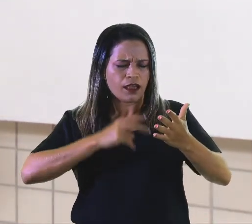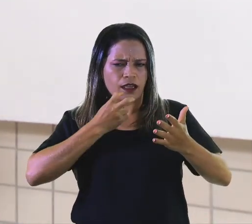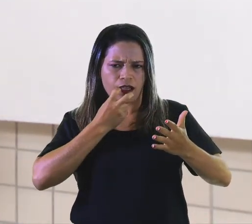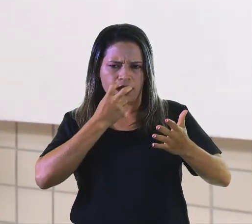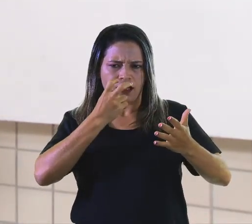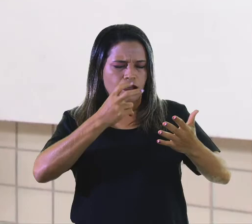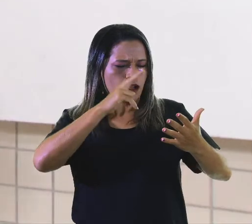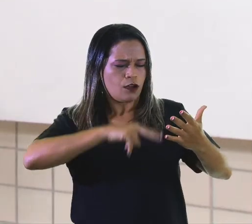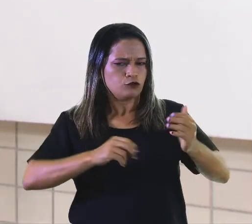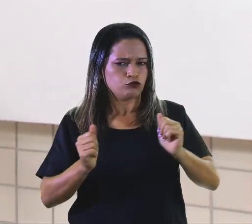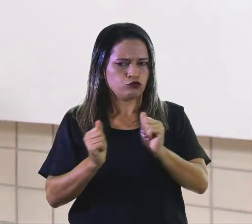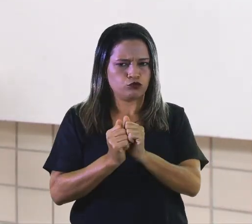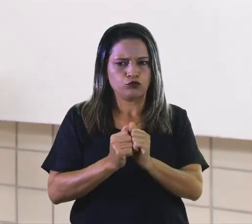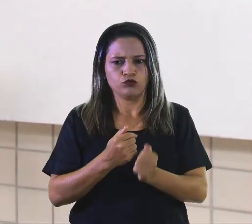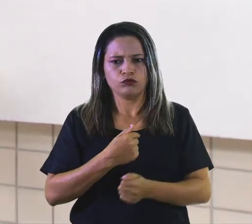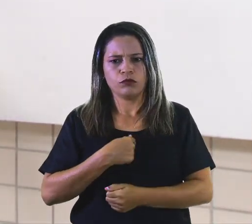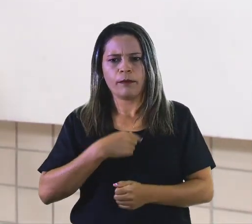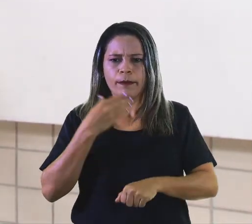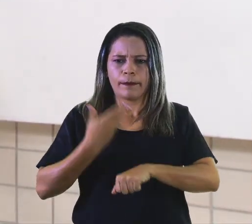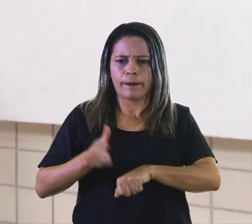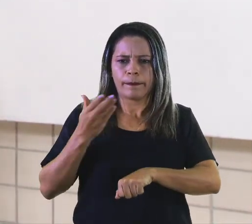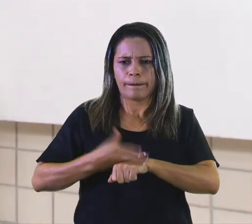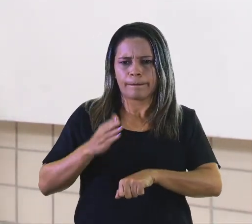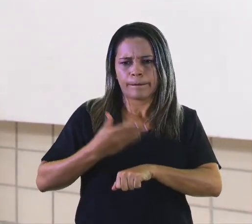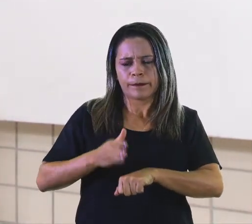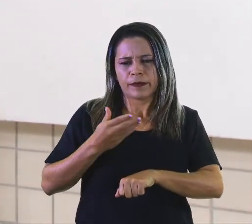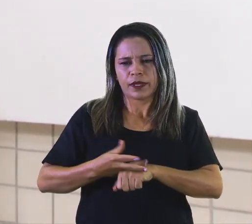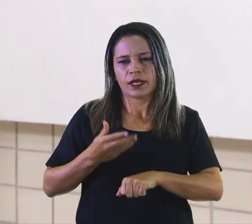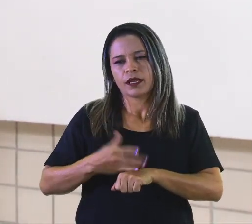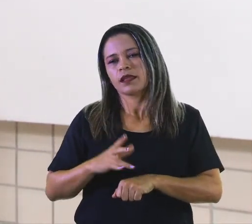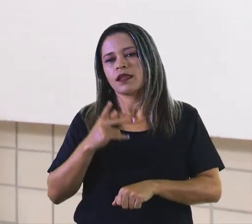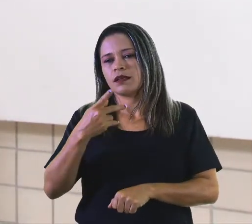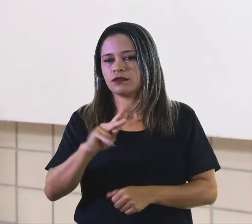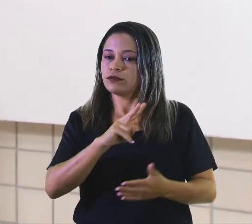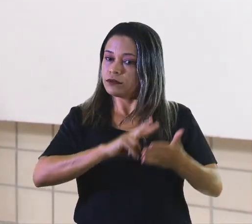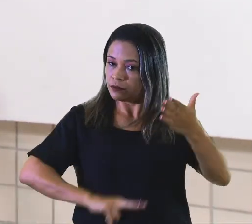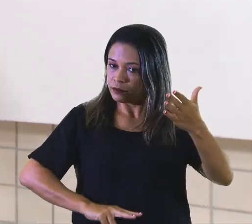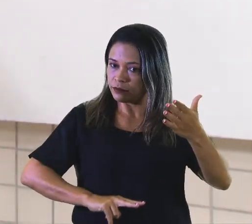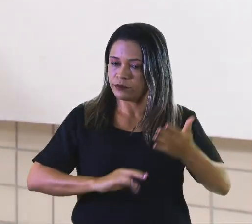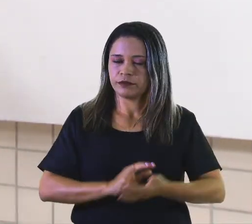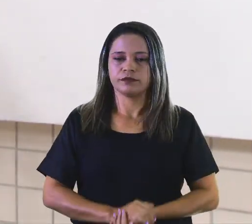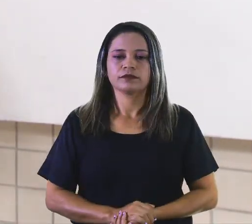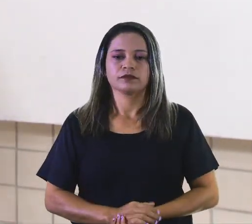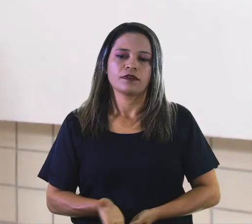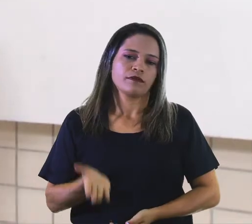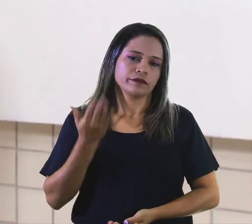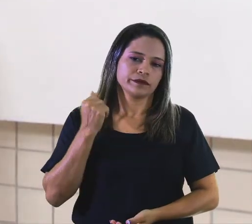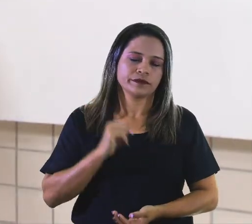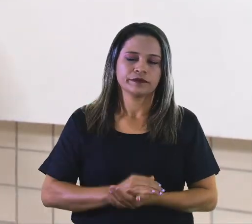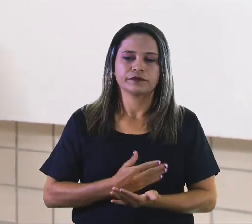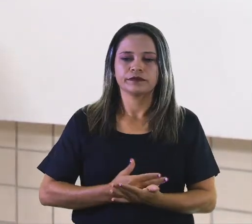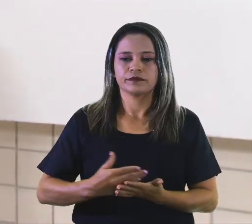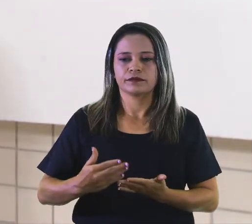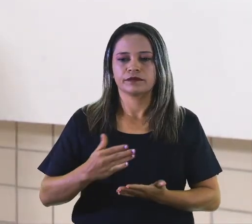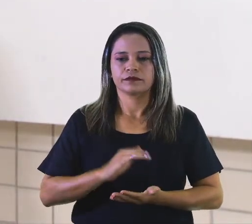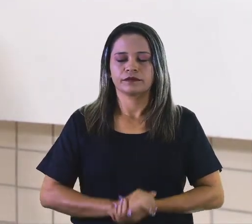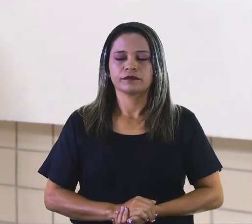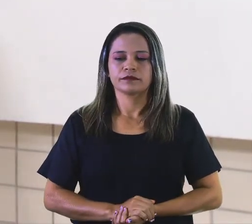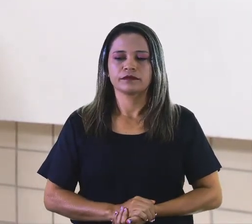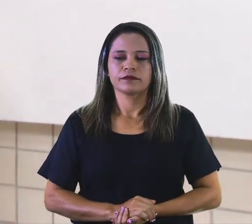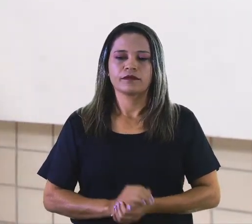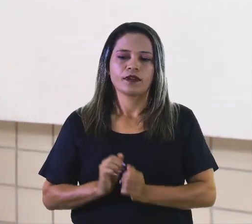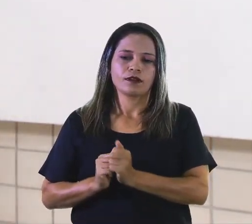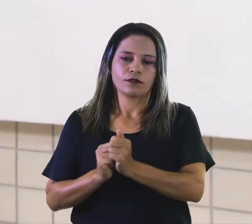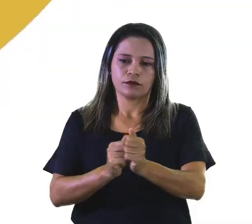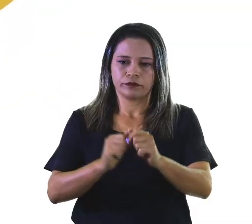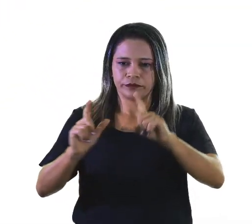junto comigo, para treinar o hábito da sua leitura, ok? Então vamos lá, vamos começar. Acompanhe aí na